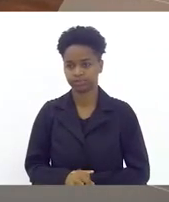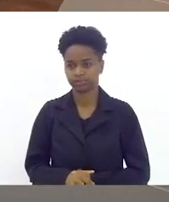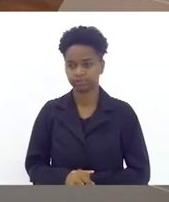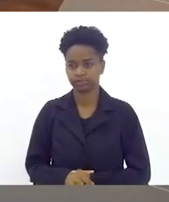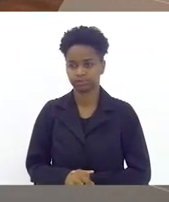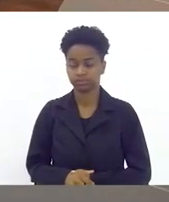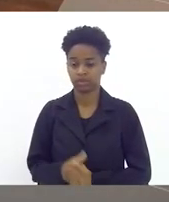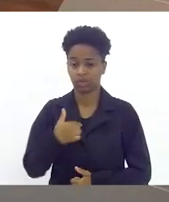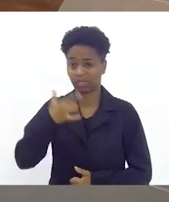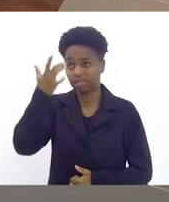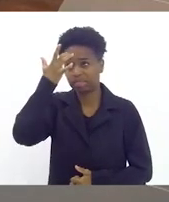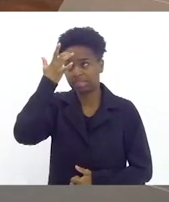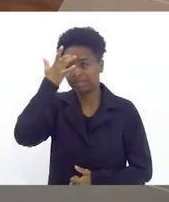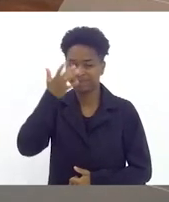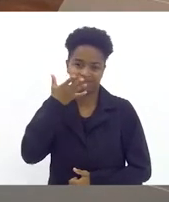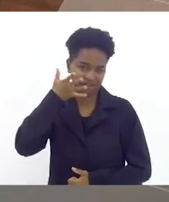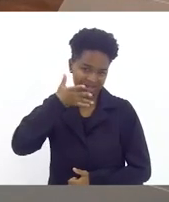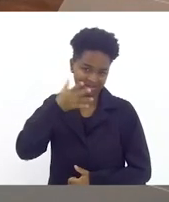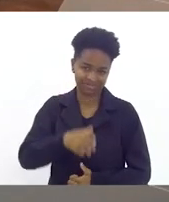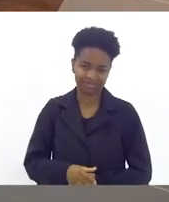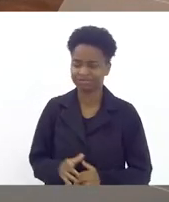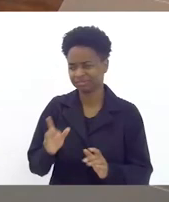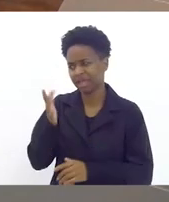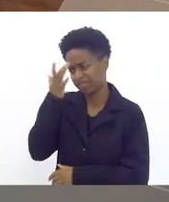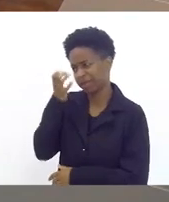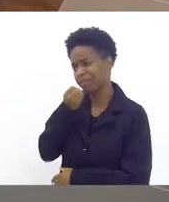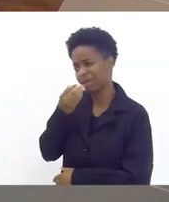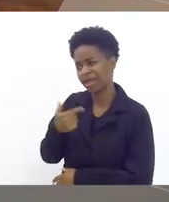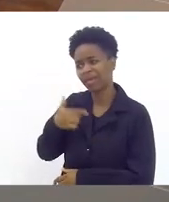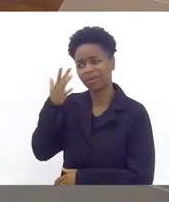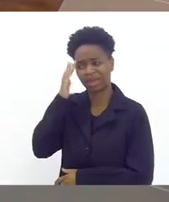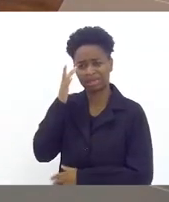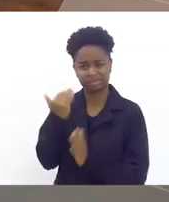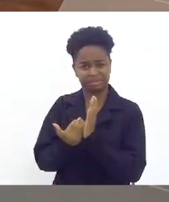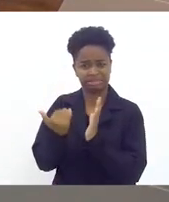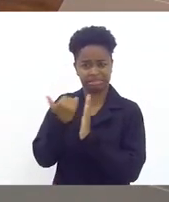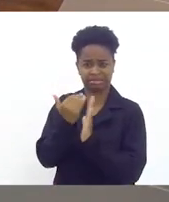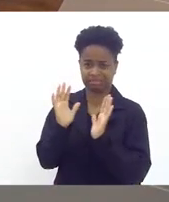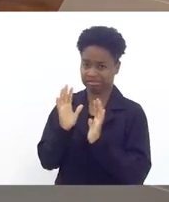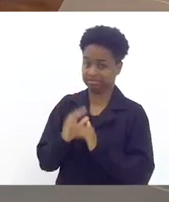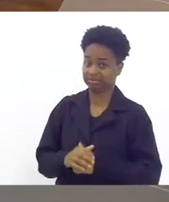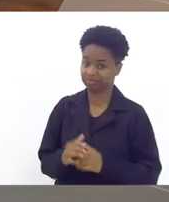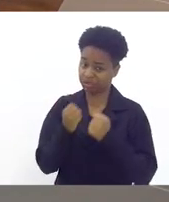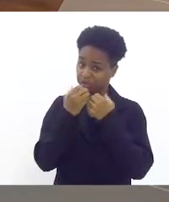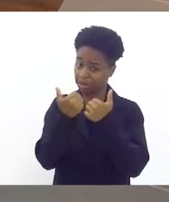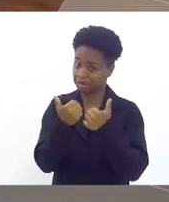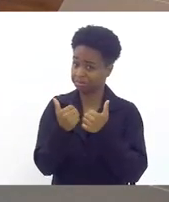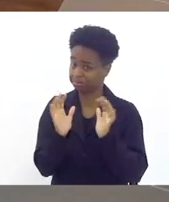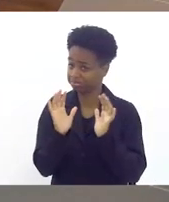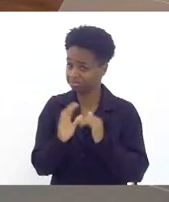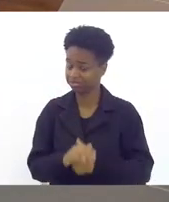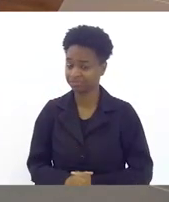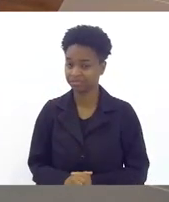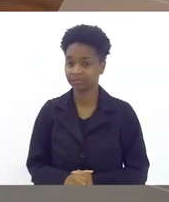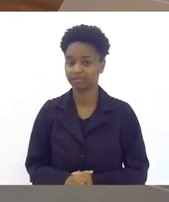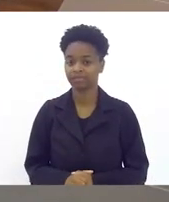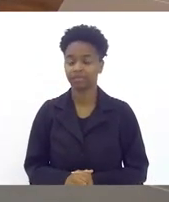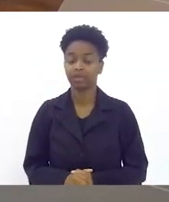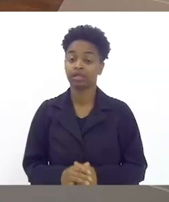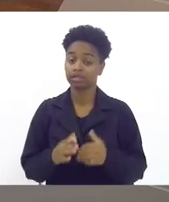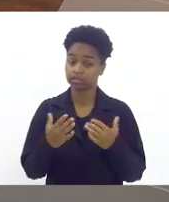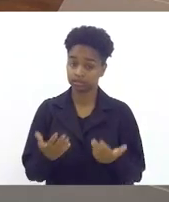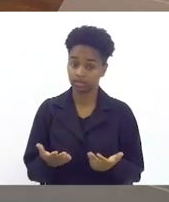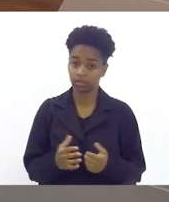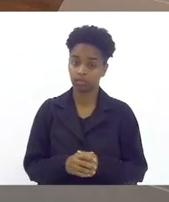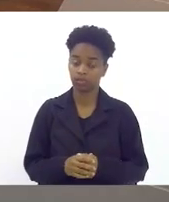que eu decorei aqui eu falei eu que tô achando otimista Mas tudo bem melhor assim então aí